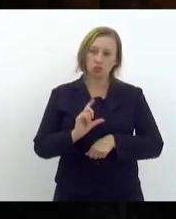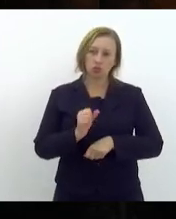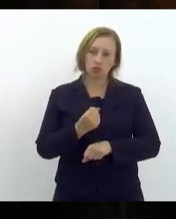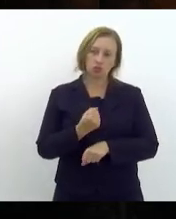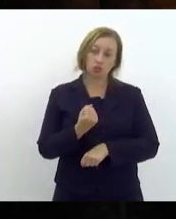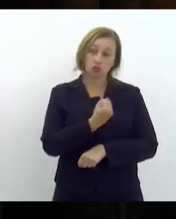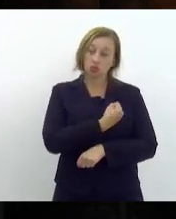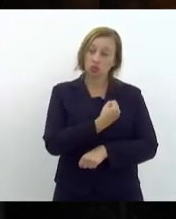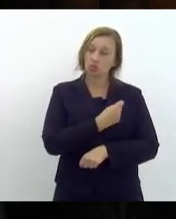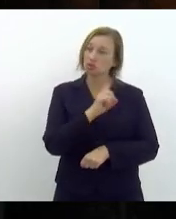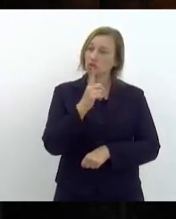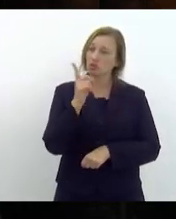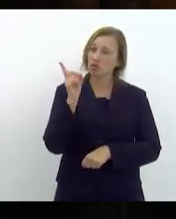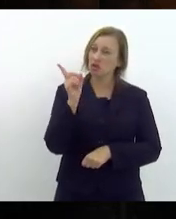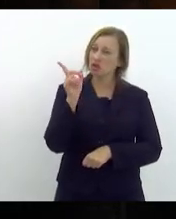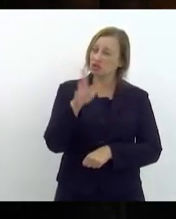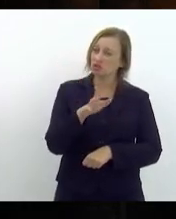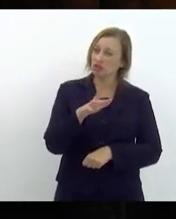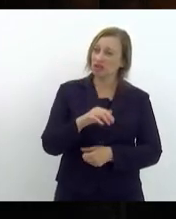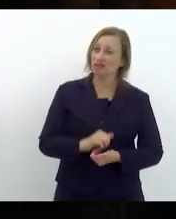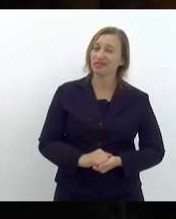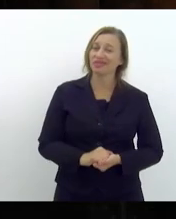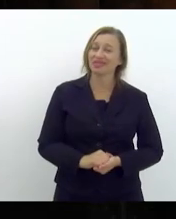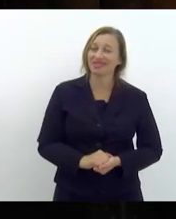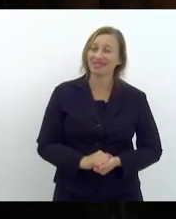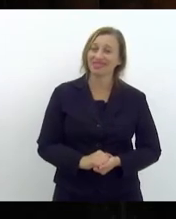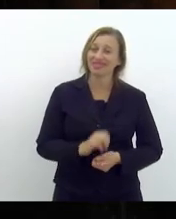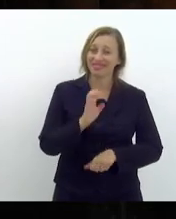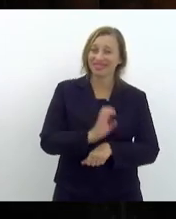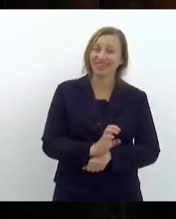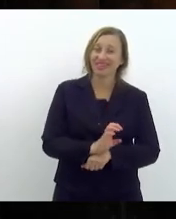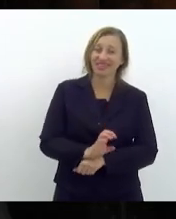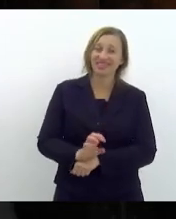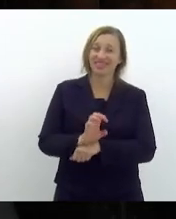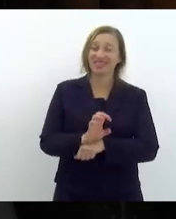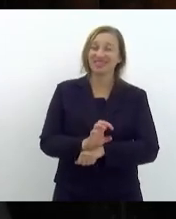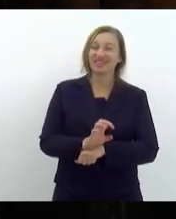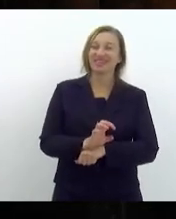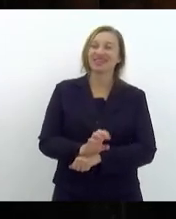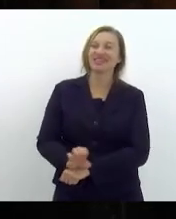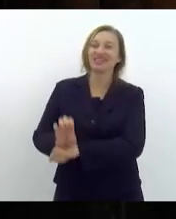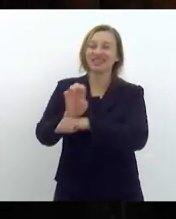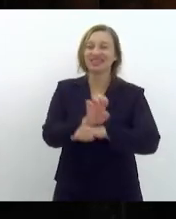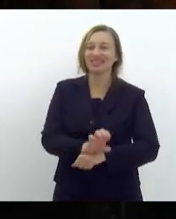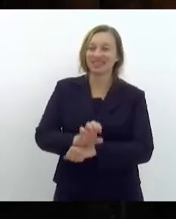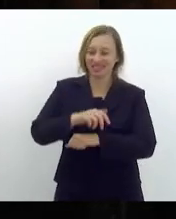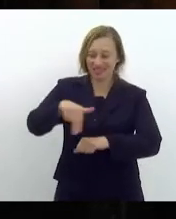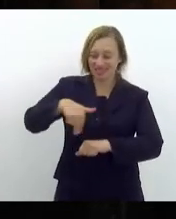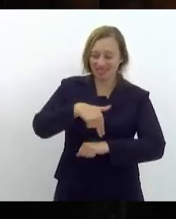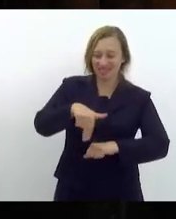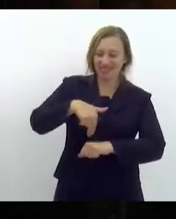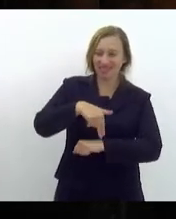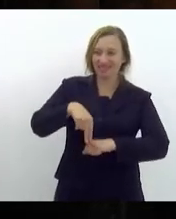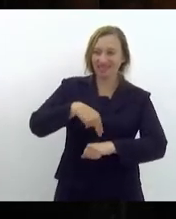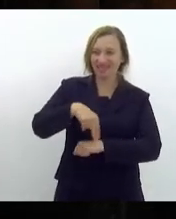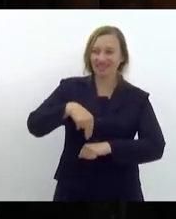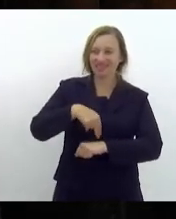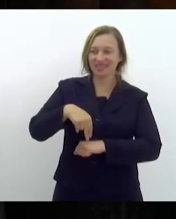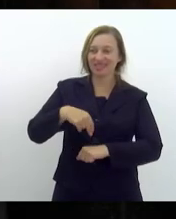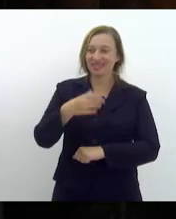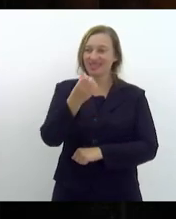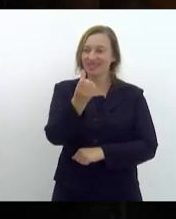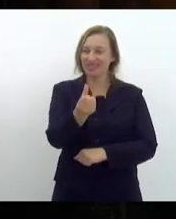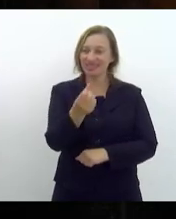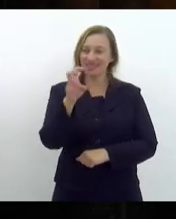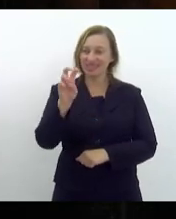foi muito diferente entre Estados municípios e união a união ficava com